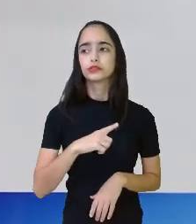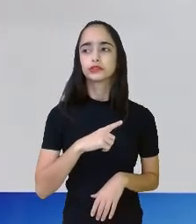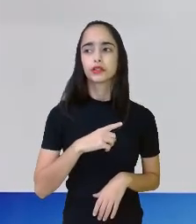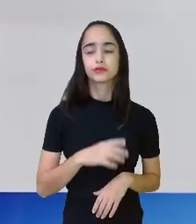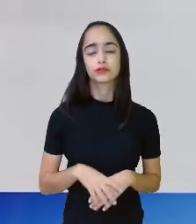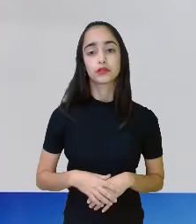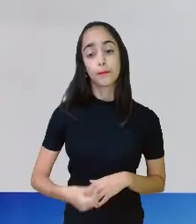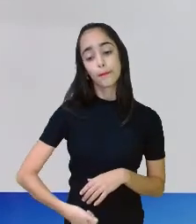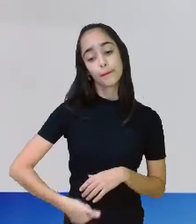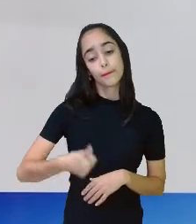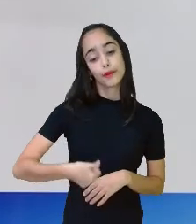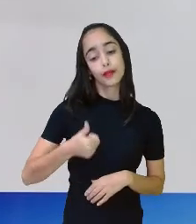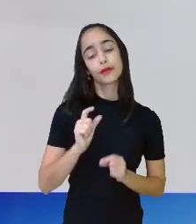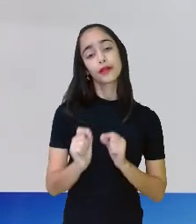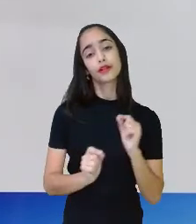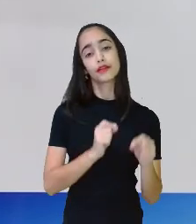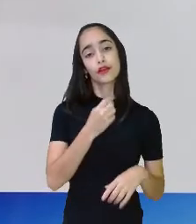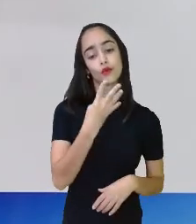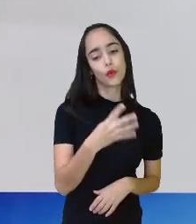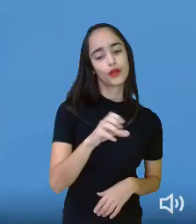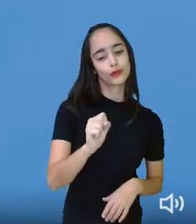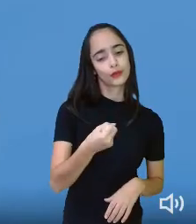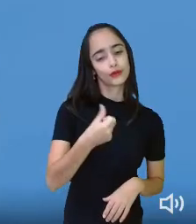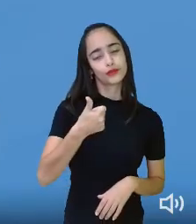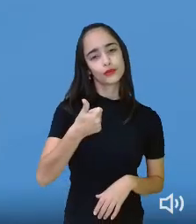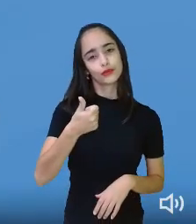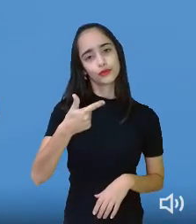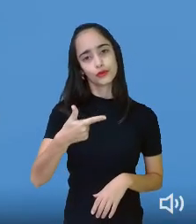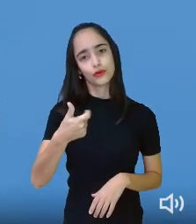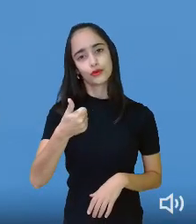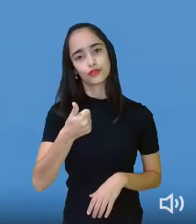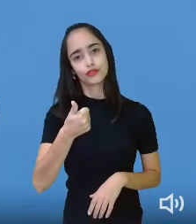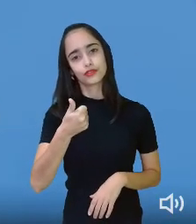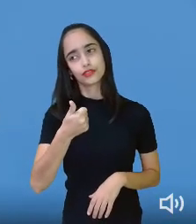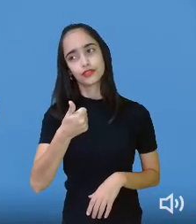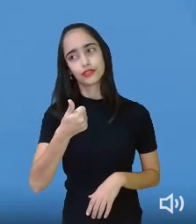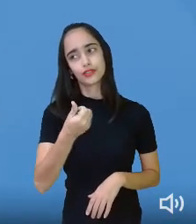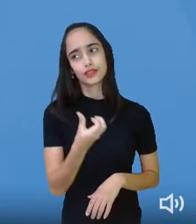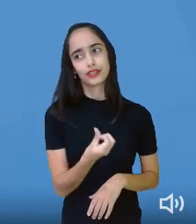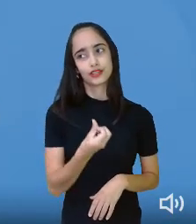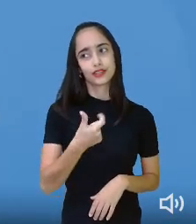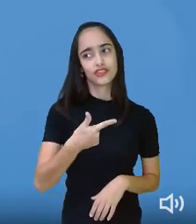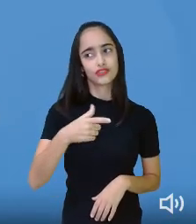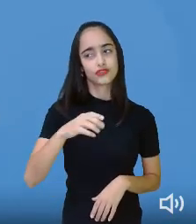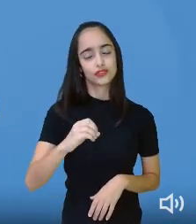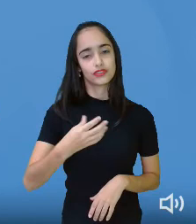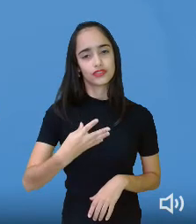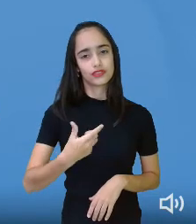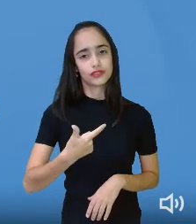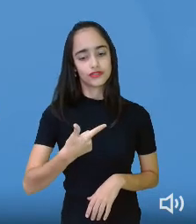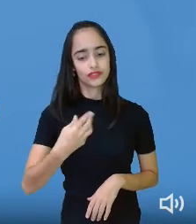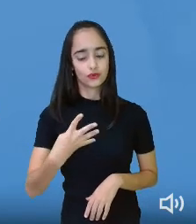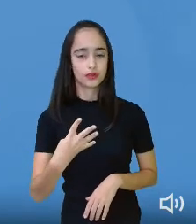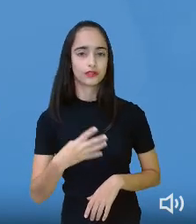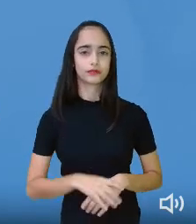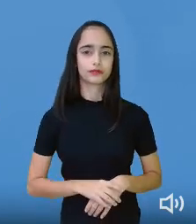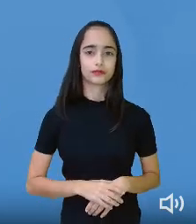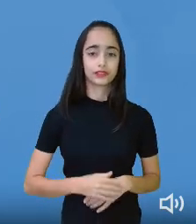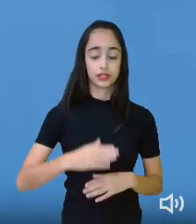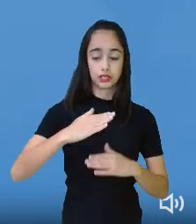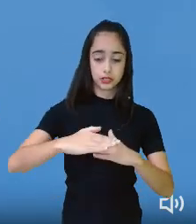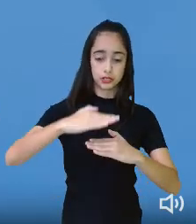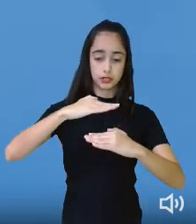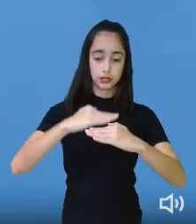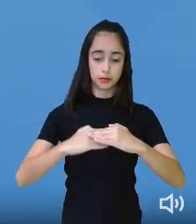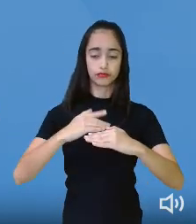Essa primeira sequência aqui, ó, 4, 8, 12, 16, 20 e 24, né? A segunda sequência,